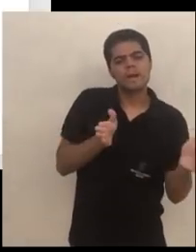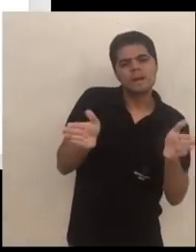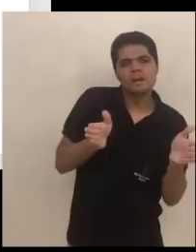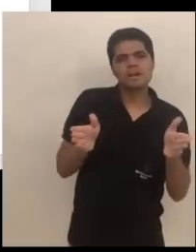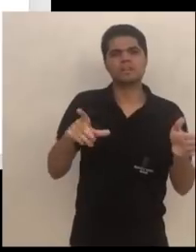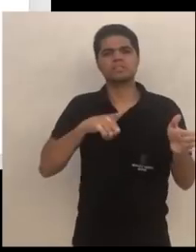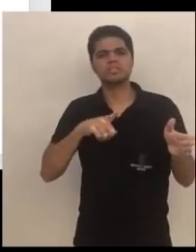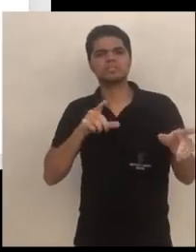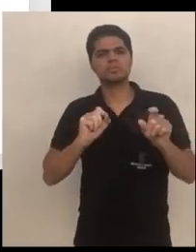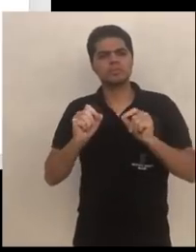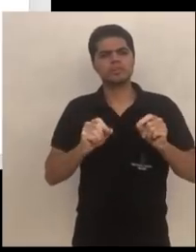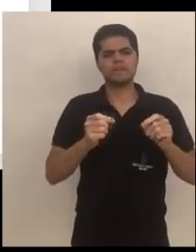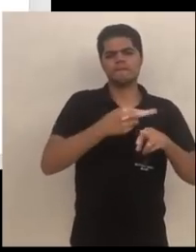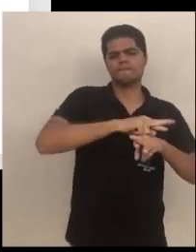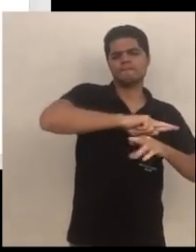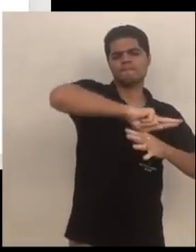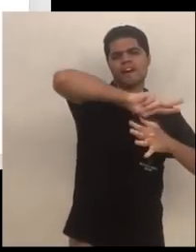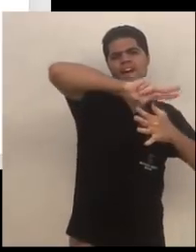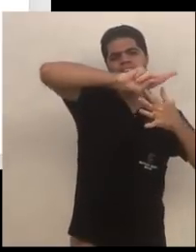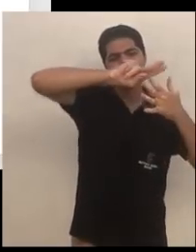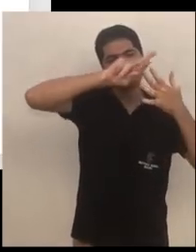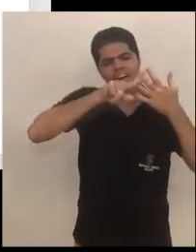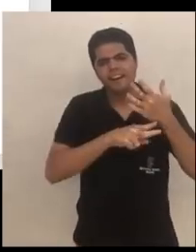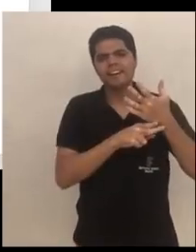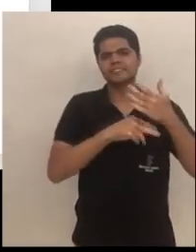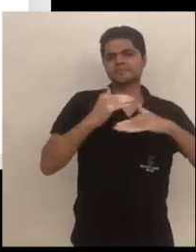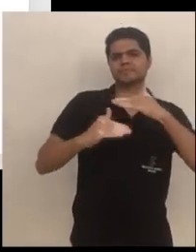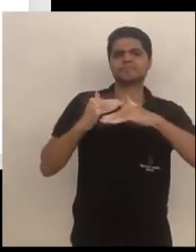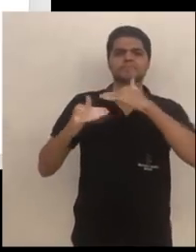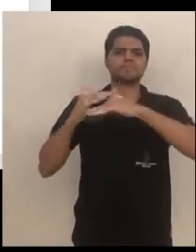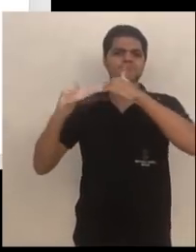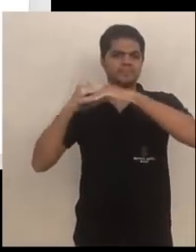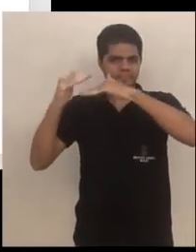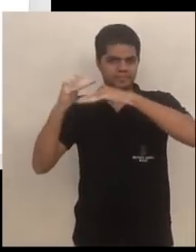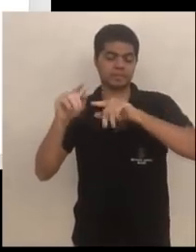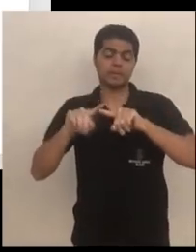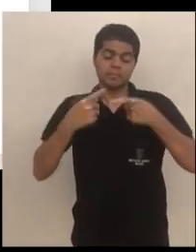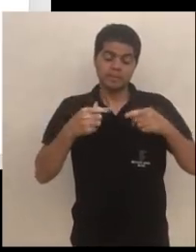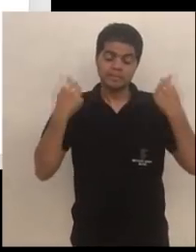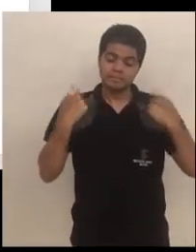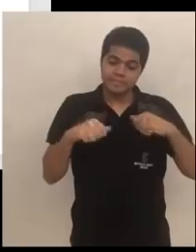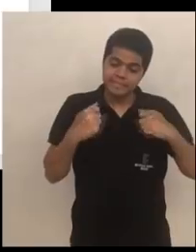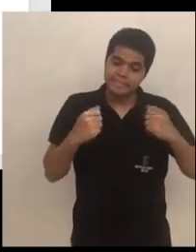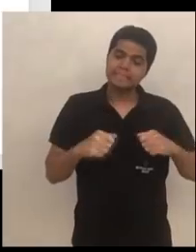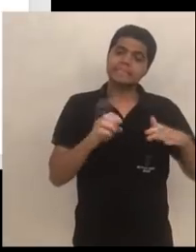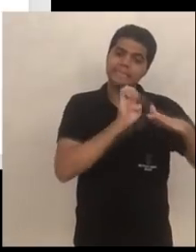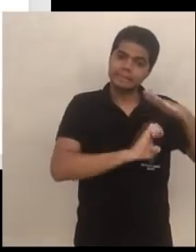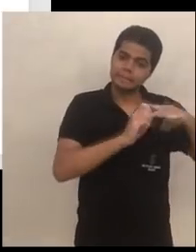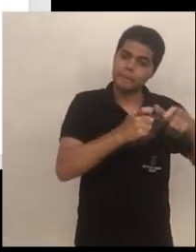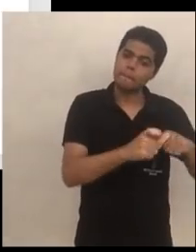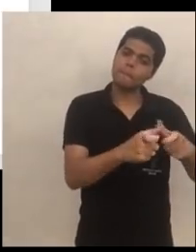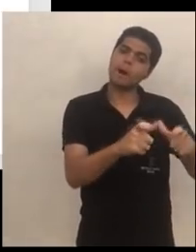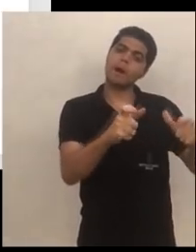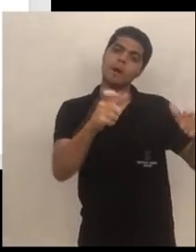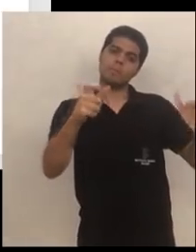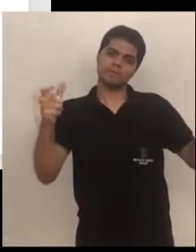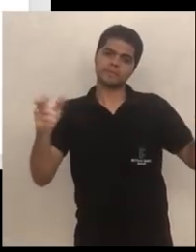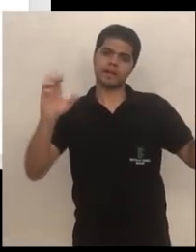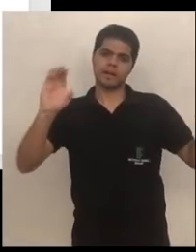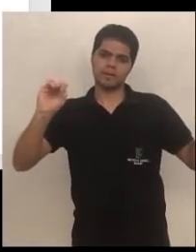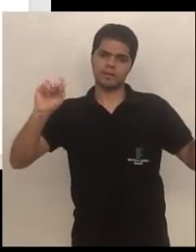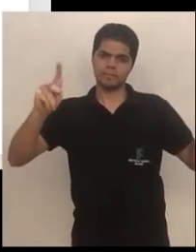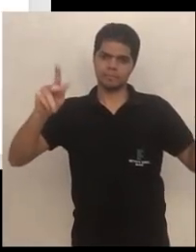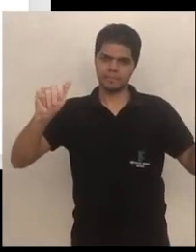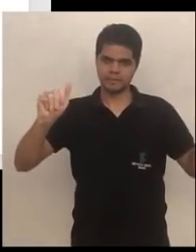série de atividades sendo desenvolvidas. Mas a gente precisa sim ampliar o número de OPAC aqui no estado da Bahia, certo? Então é